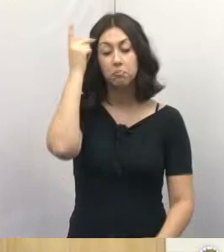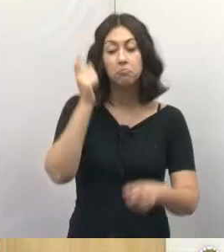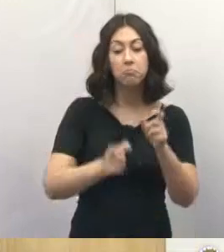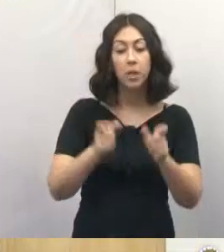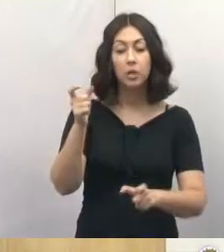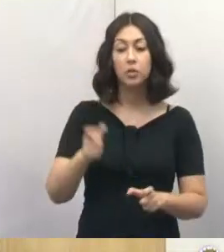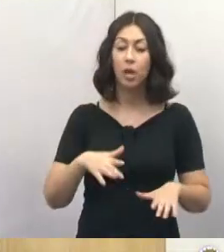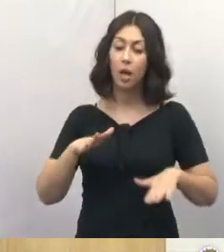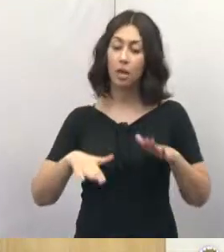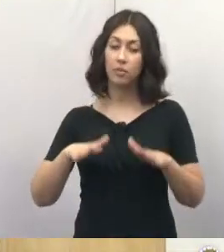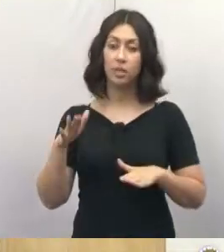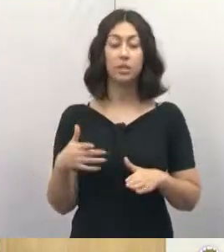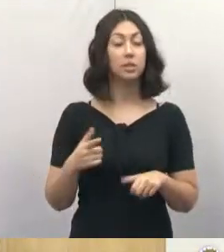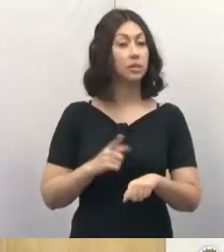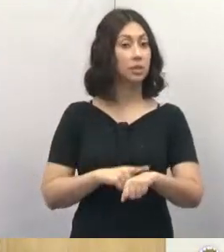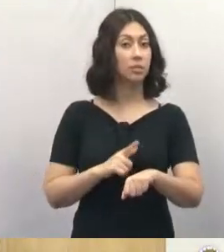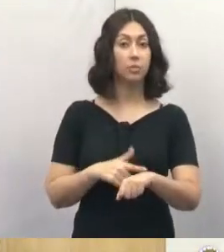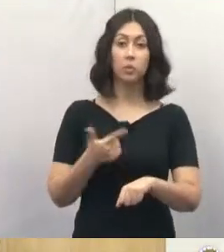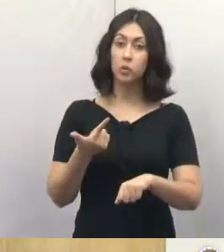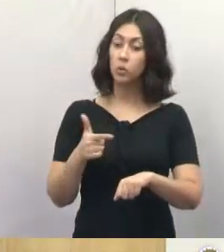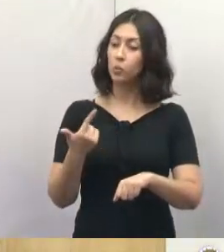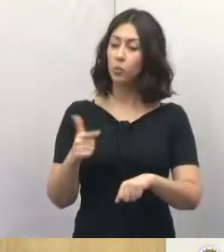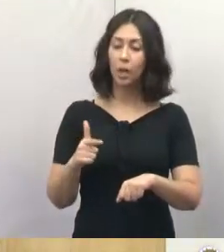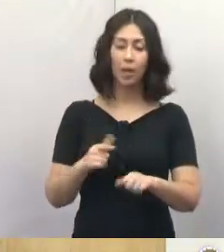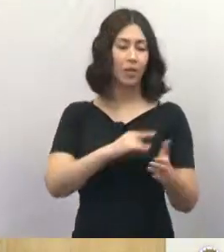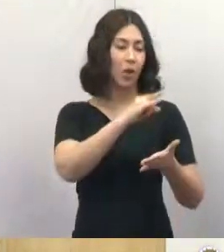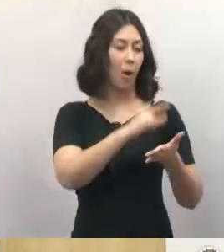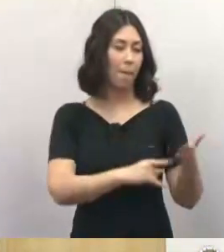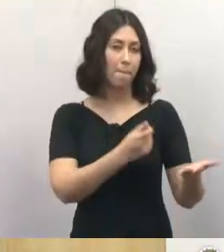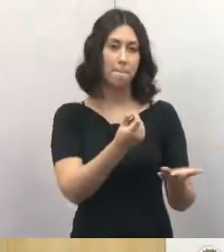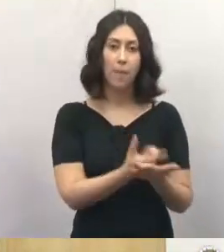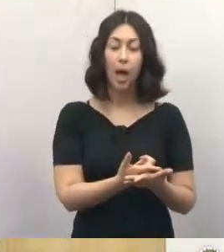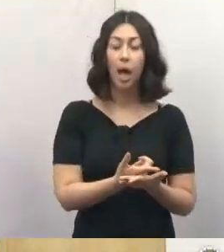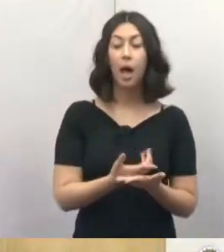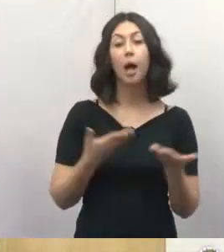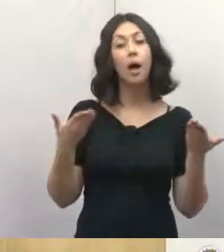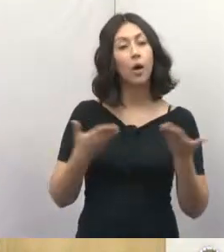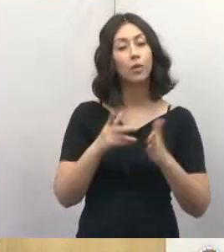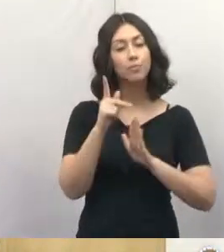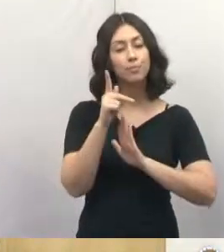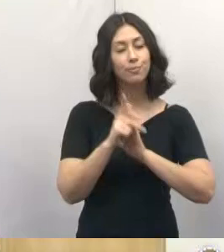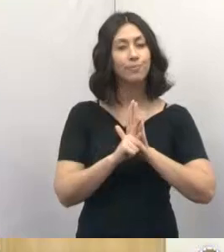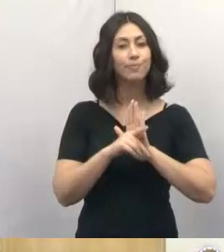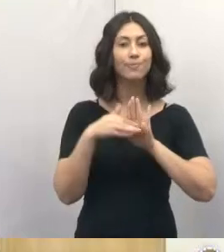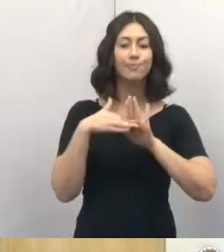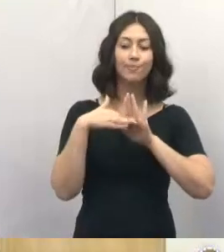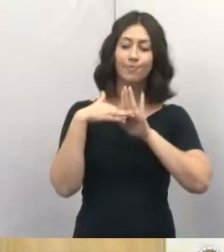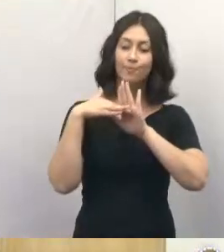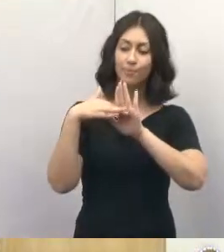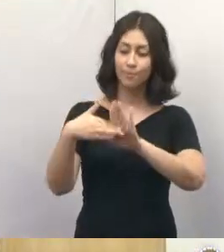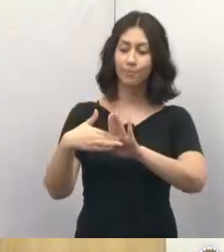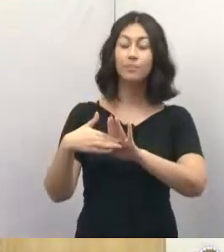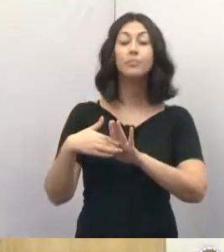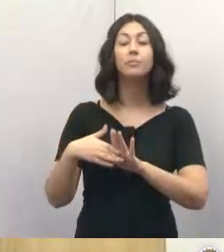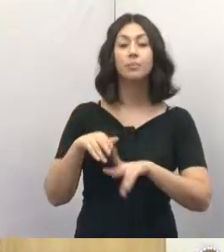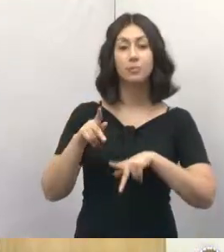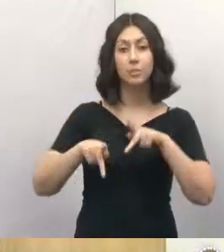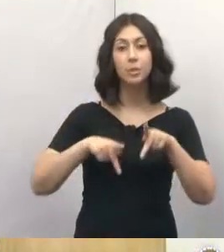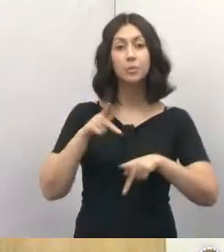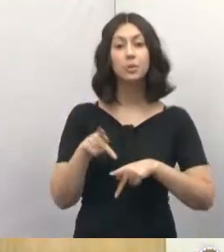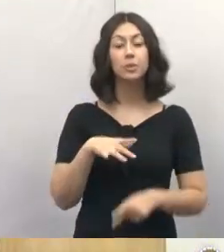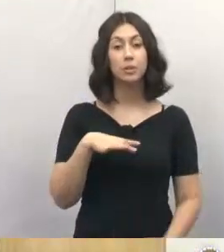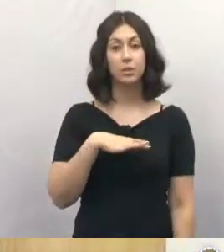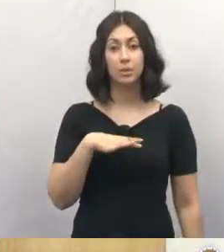muitas vezes não têm tempo de estar indo lá para pegar o seu boleto e pagar. E agora, com esse projeto, vai ajudar muita população da nossa